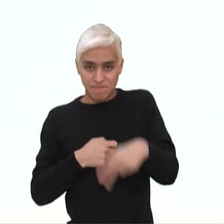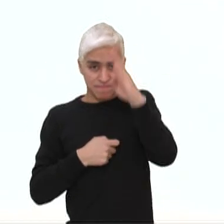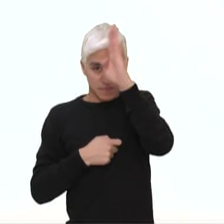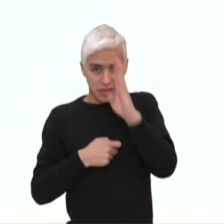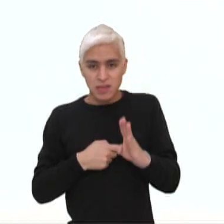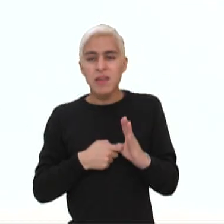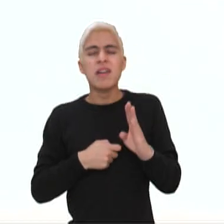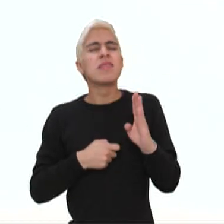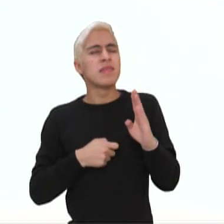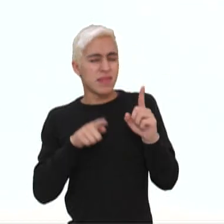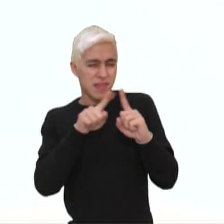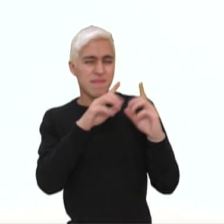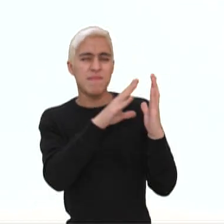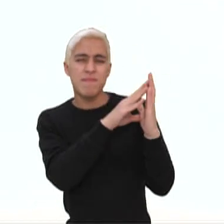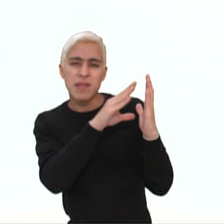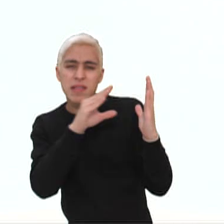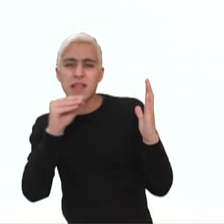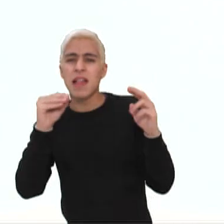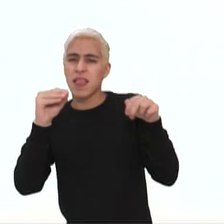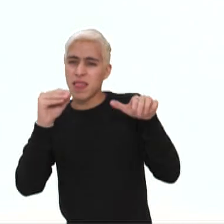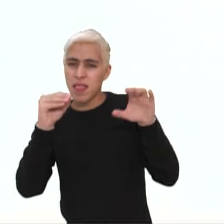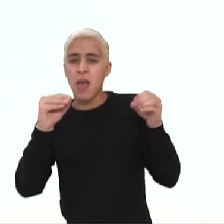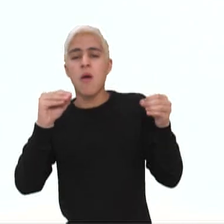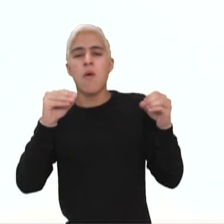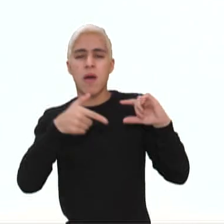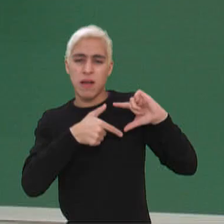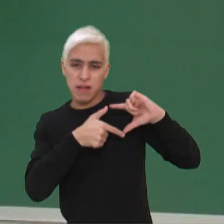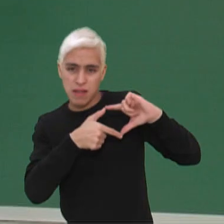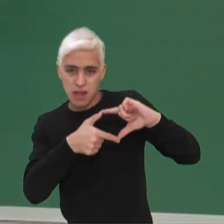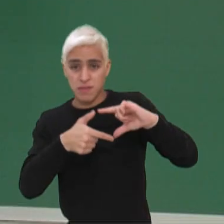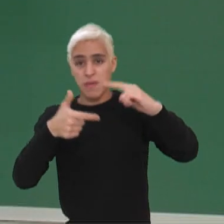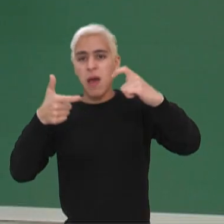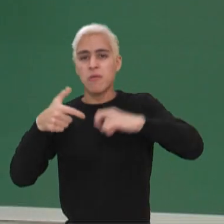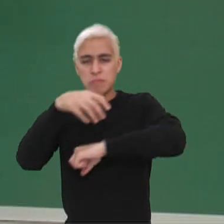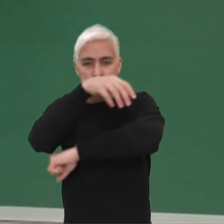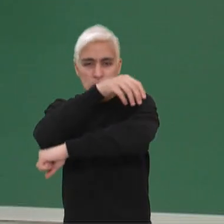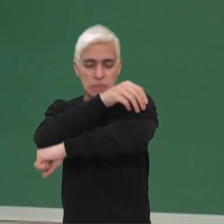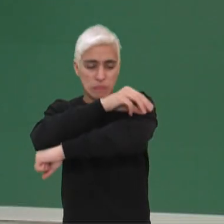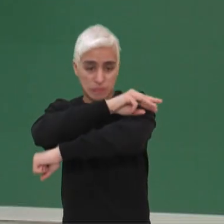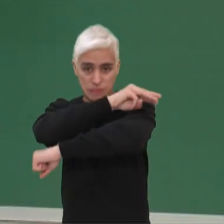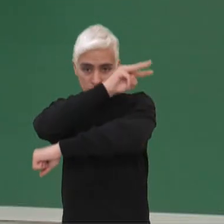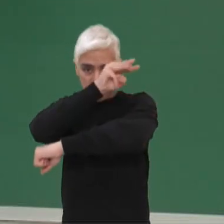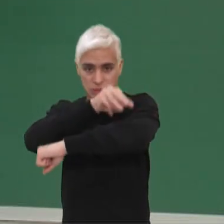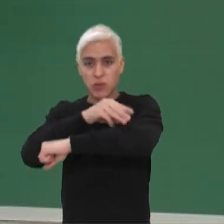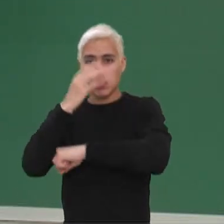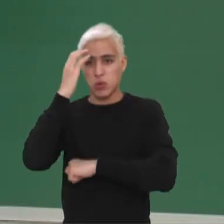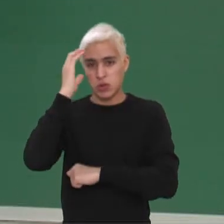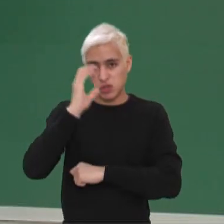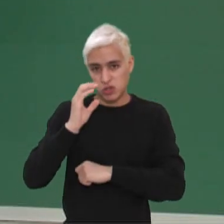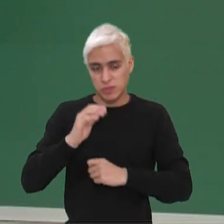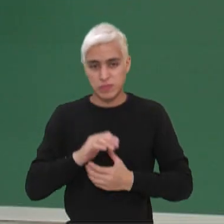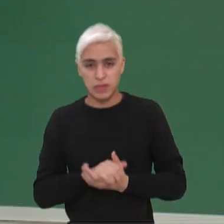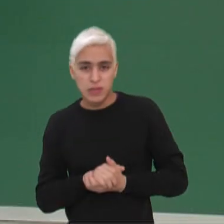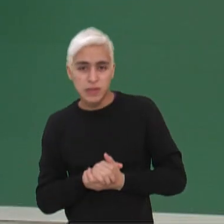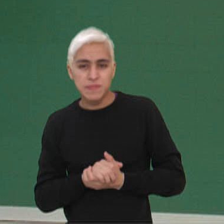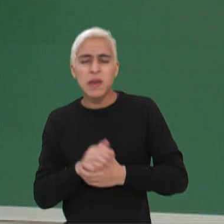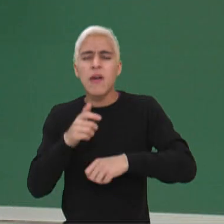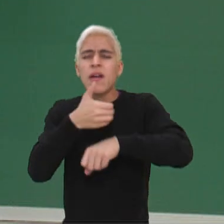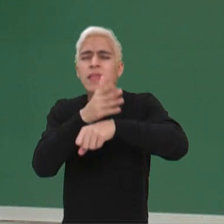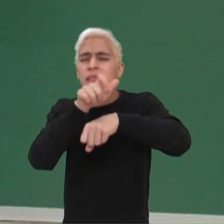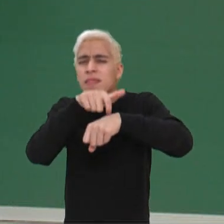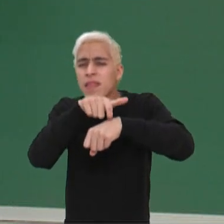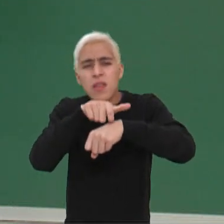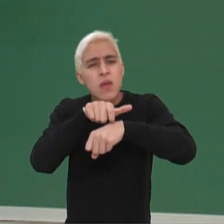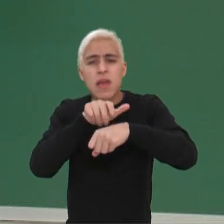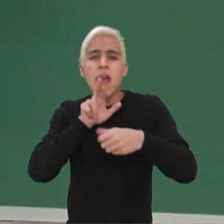os moldes neoclássicos, a sede histórica ali no centro de Curitiba, ok? Bom, eu vou dar um tempinho para vocês